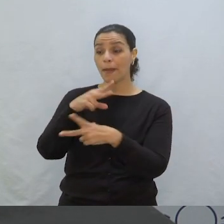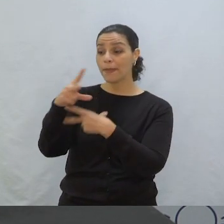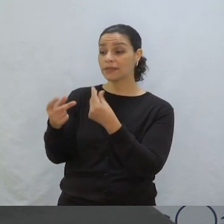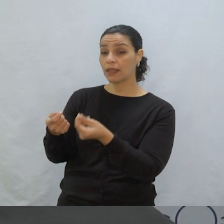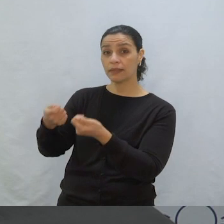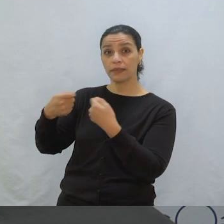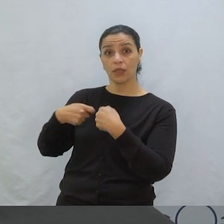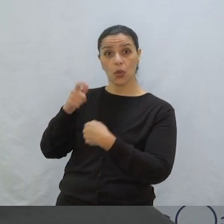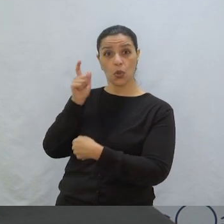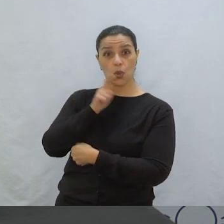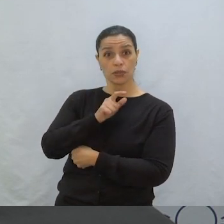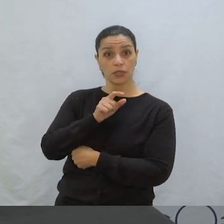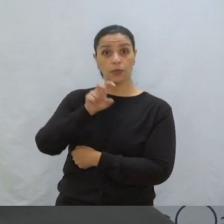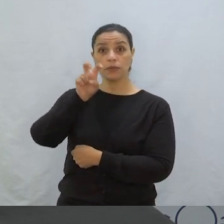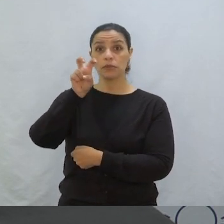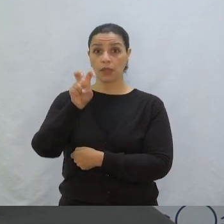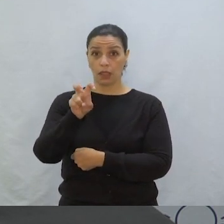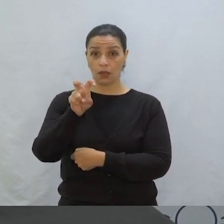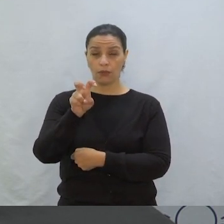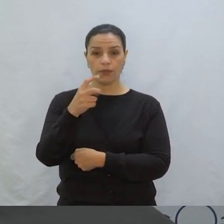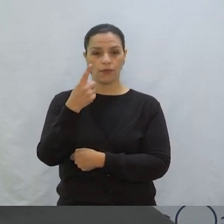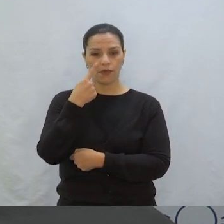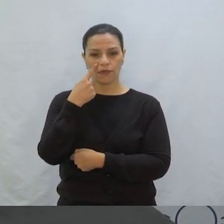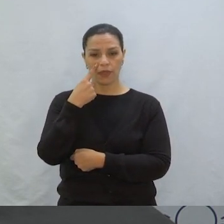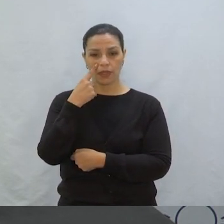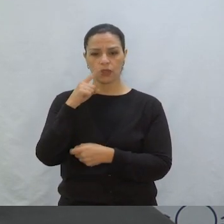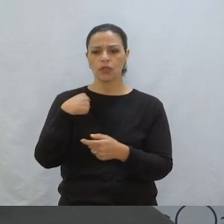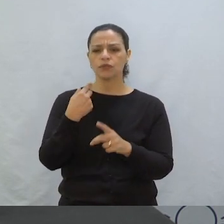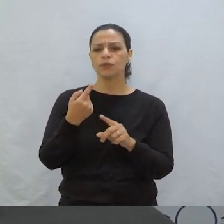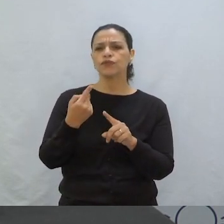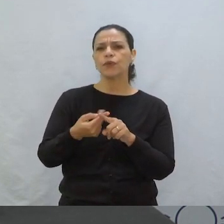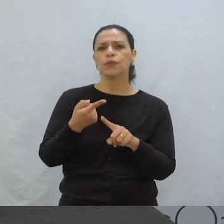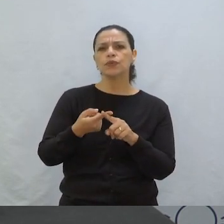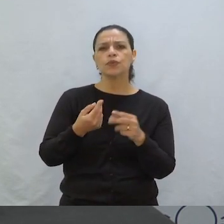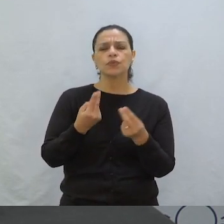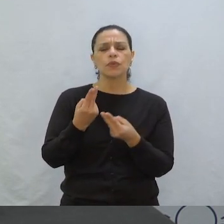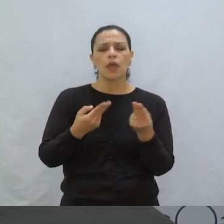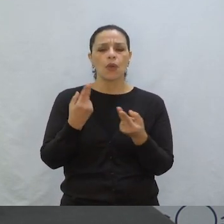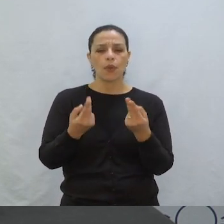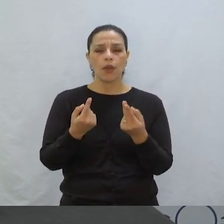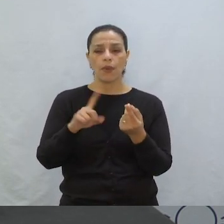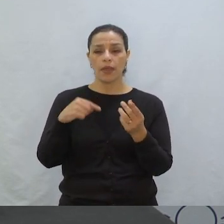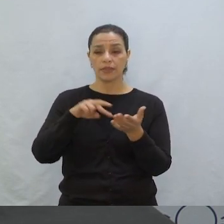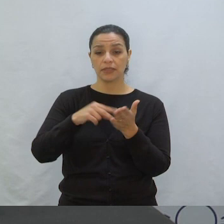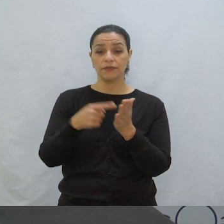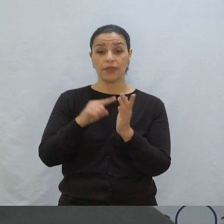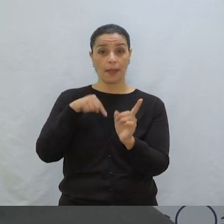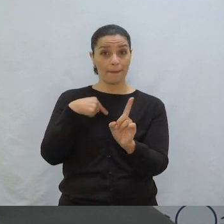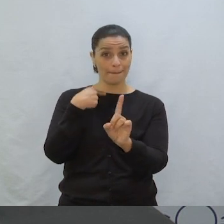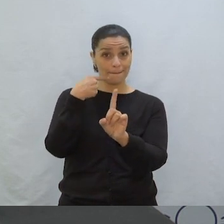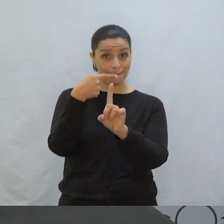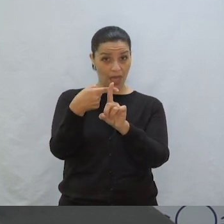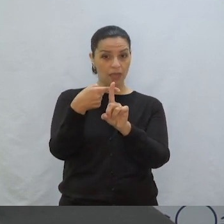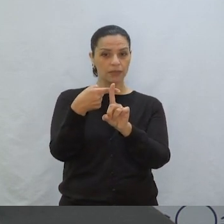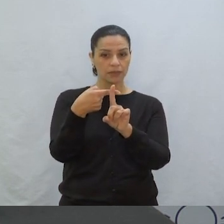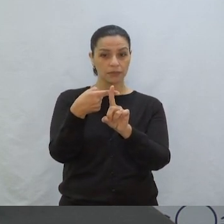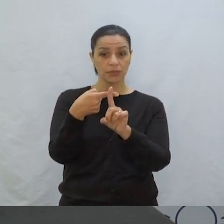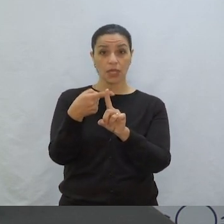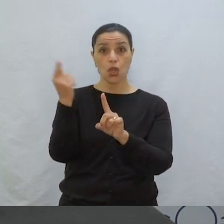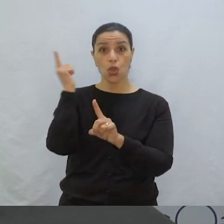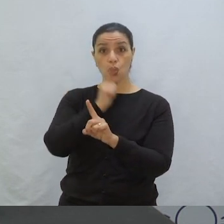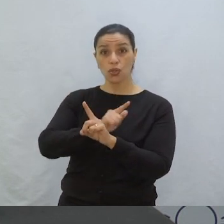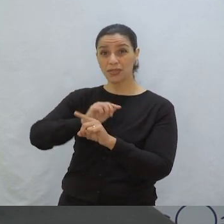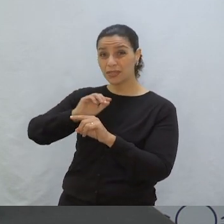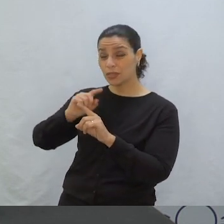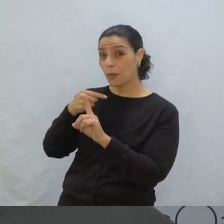E ela ganhou mais 5. Então, qual o sinal que nós vamos usar aqui? É o sinal de mais,